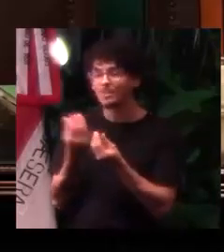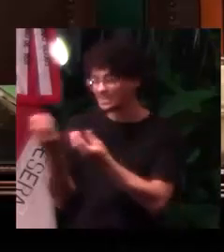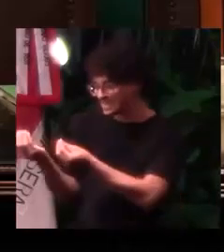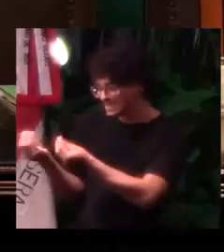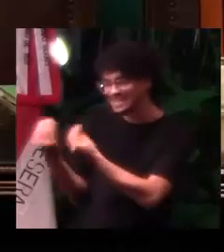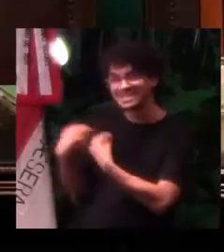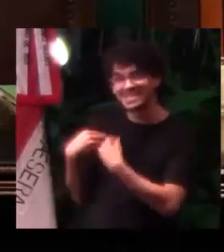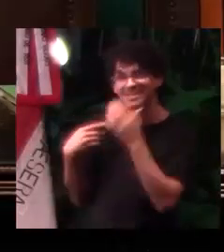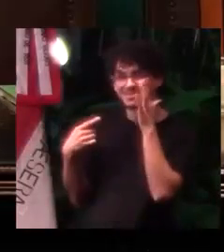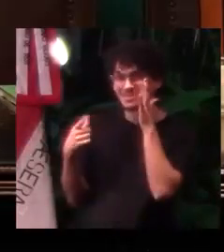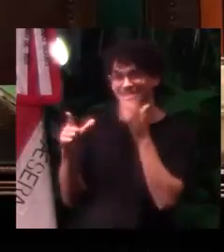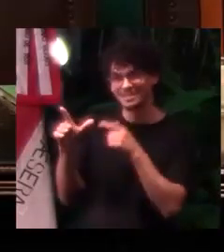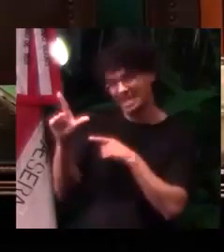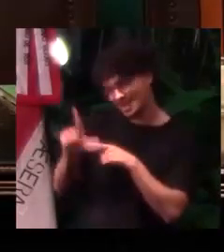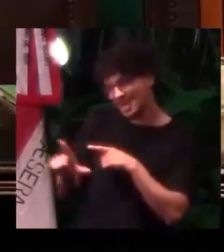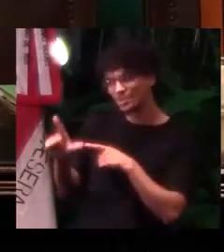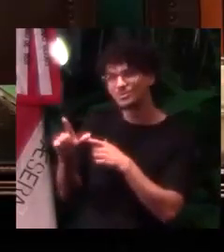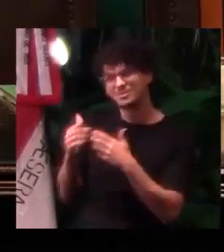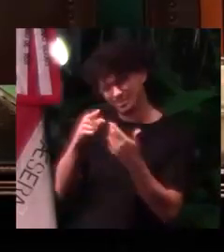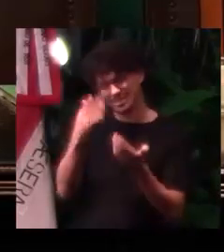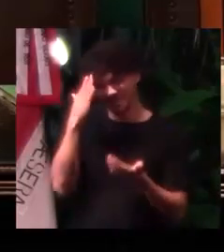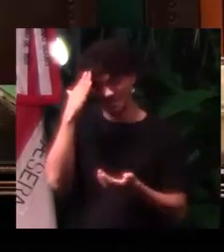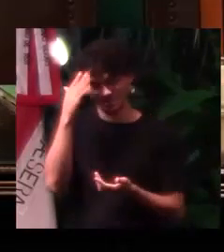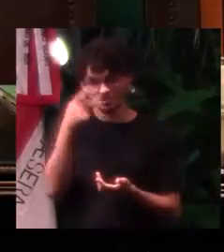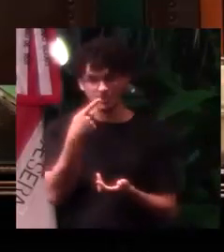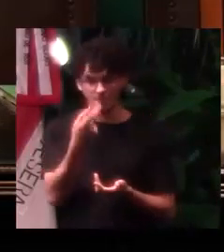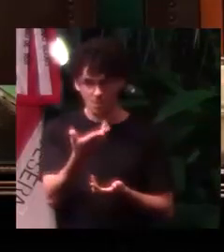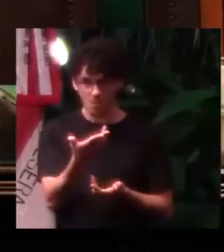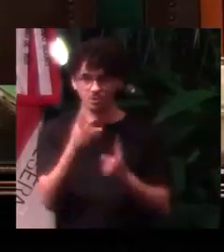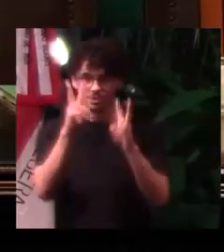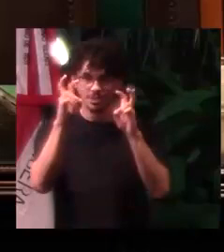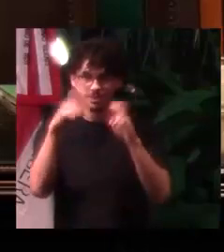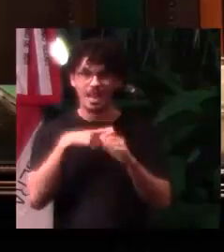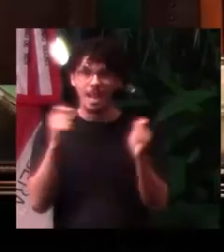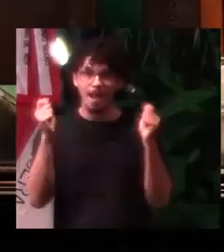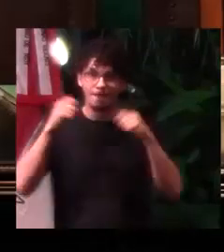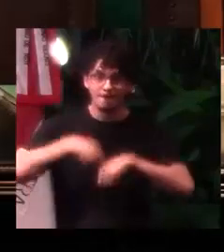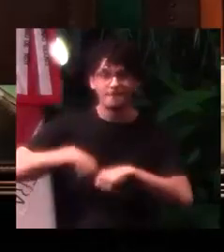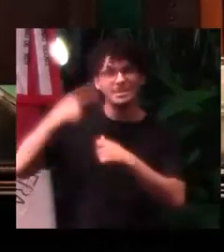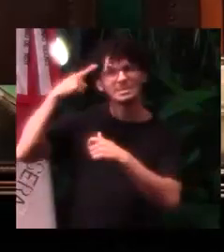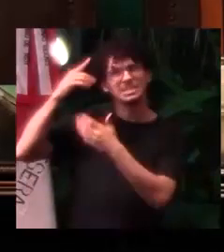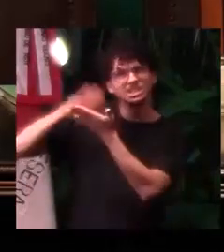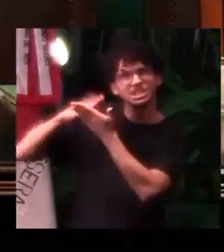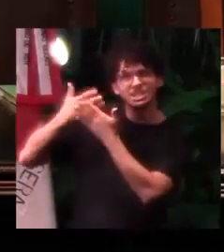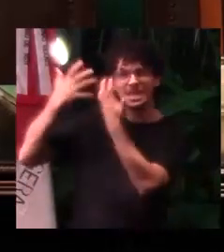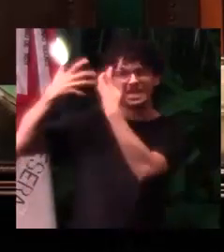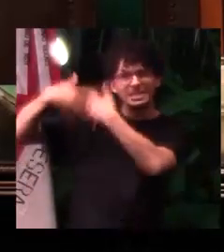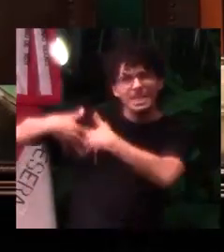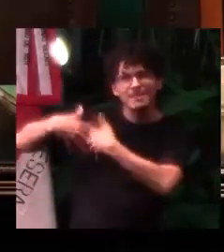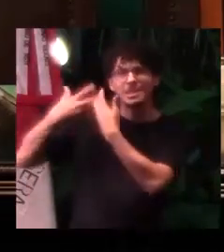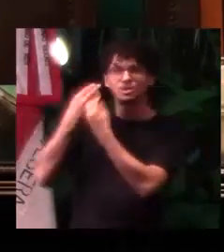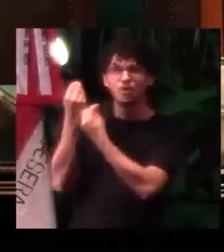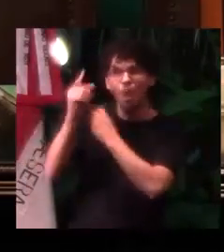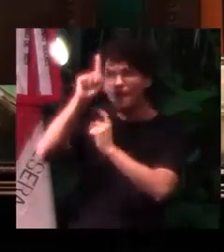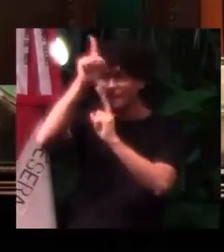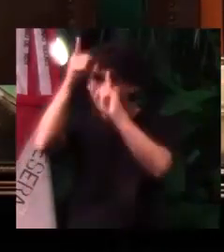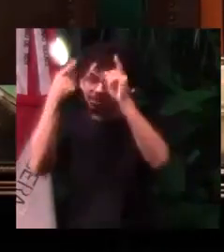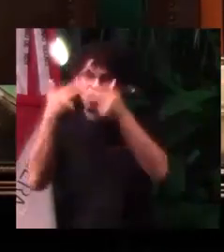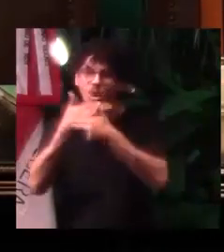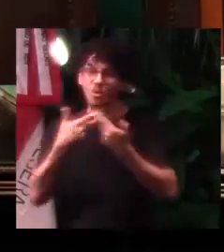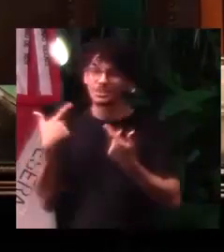influência. Você até falou agora no final que sobre a questão da capacidade interpretativa, capacidade criativa, como que